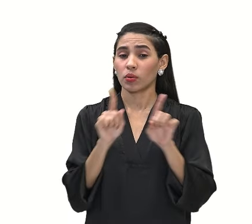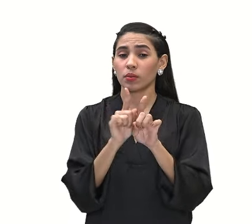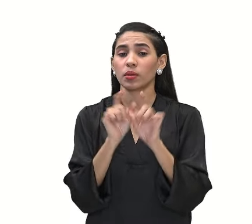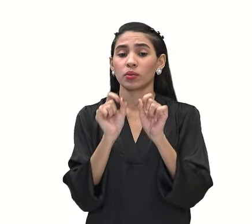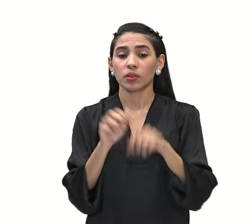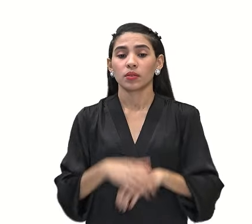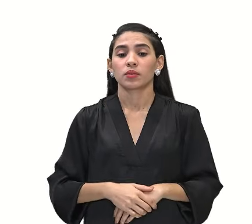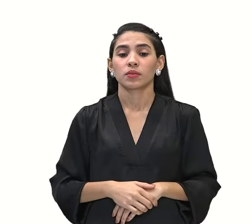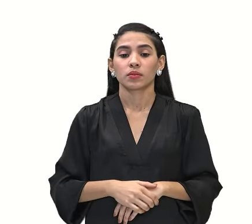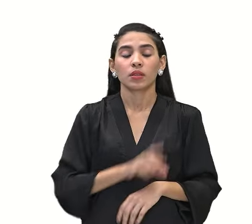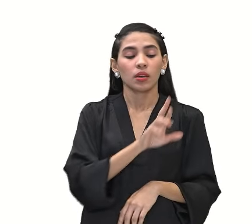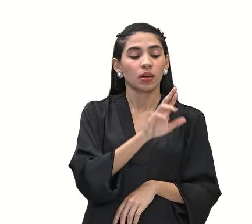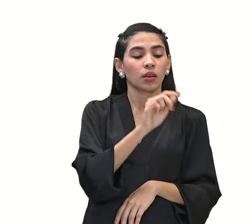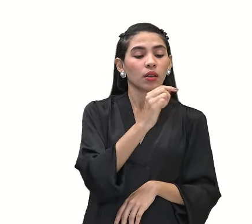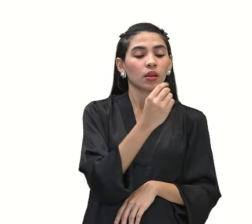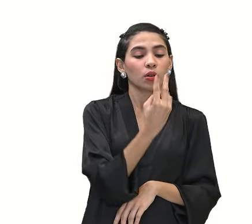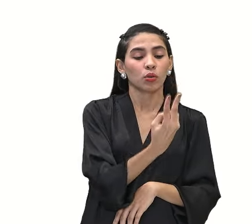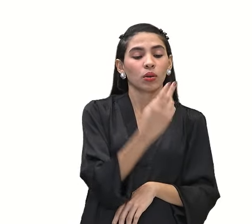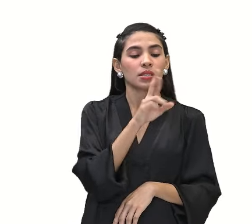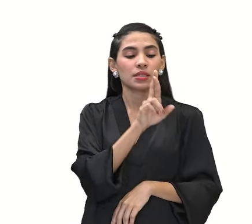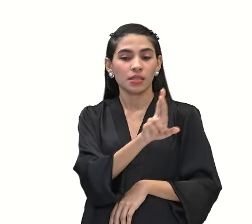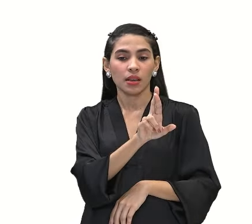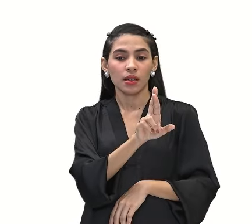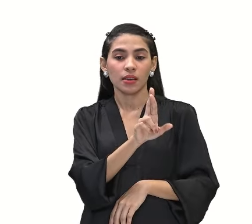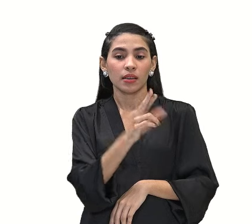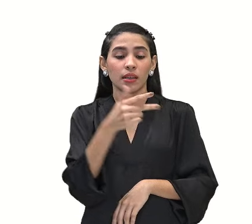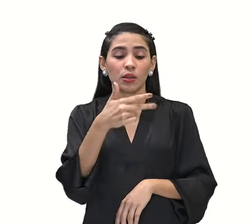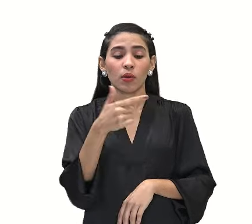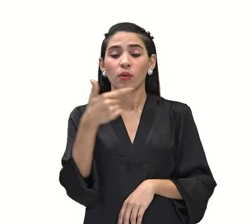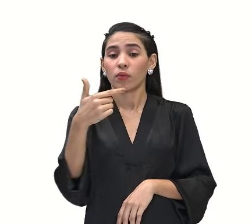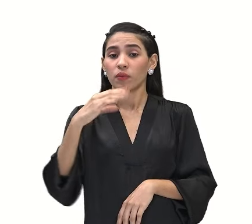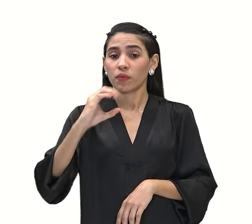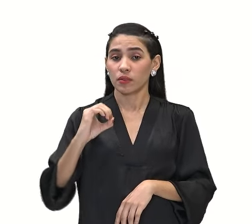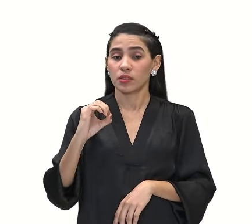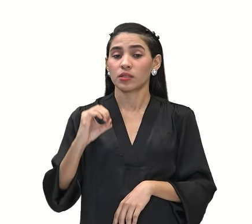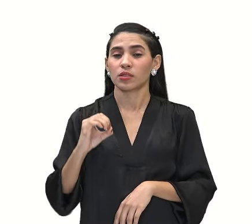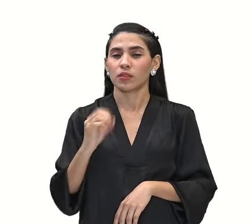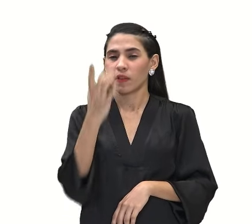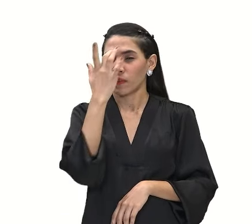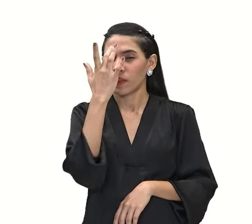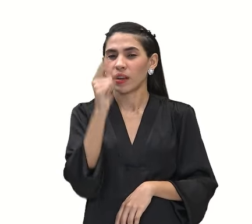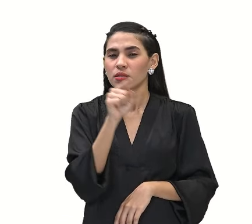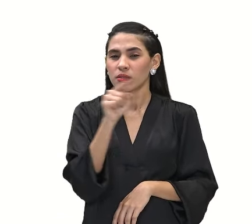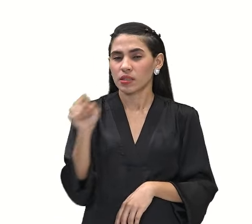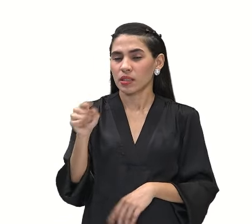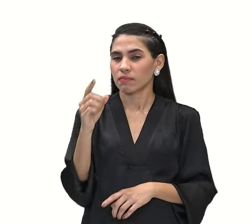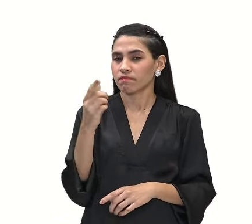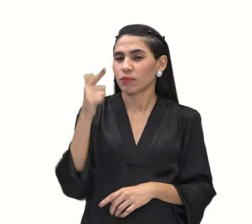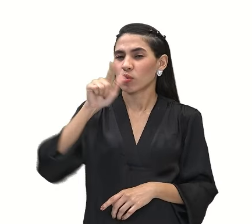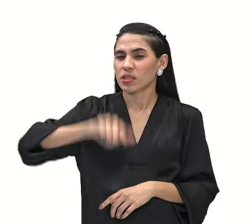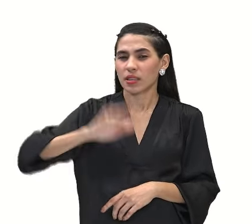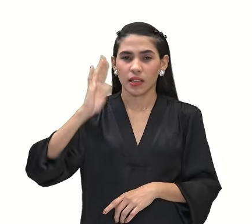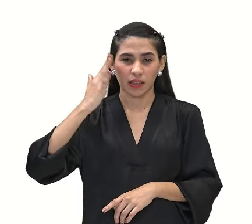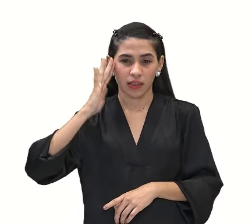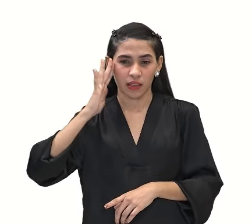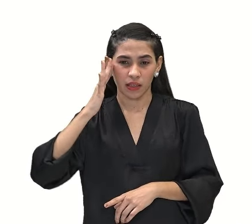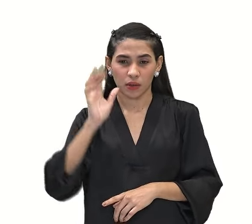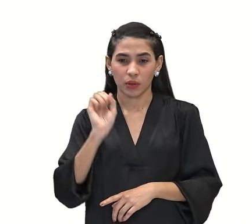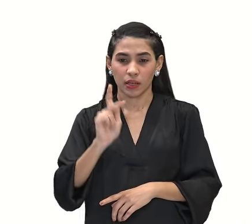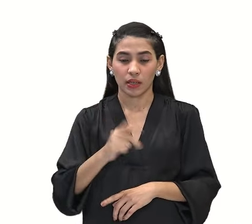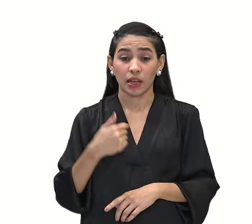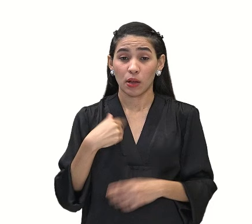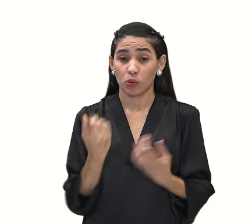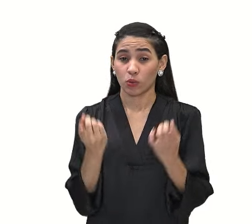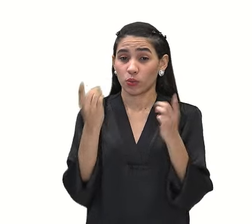que 2R = 20 só para facilitar eh o nosso problema eu simplesmente